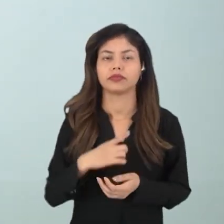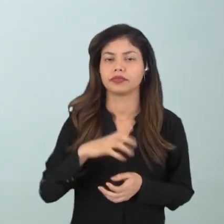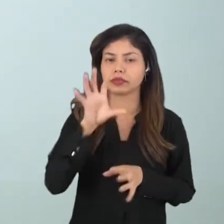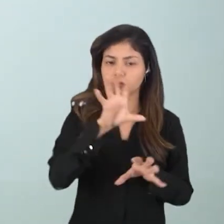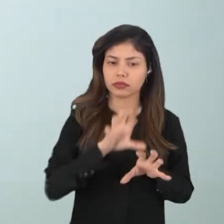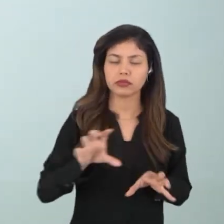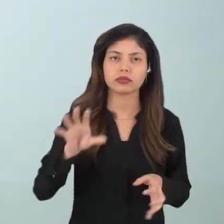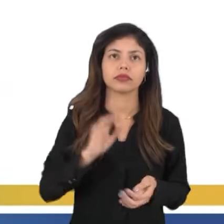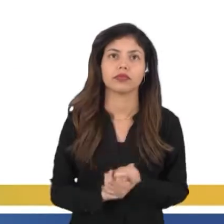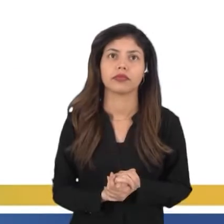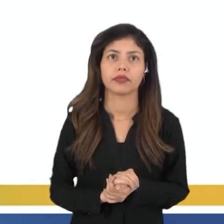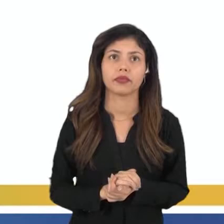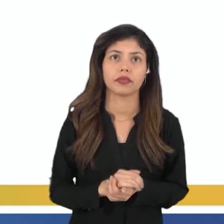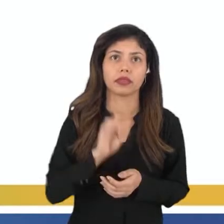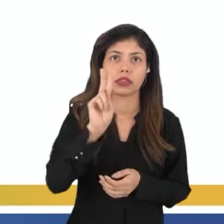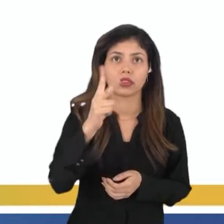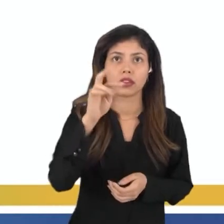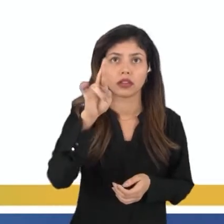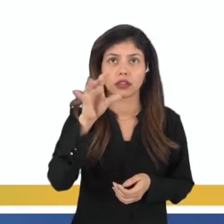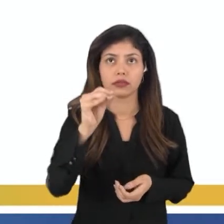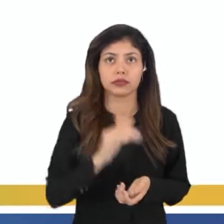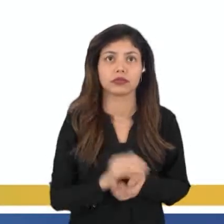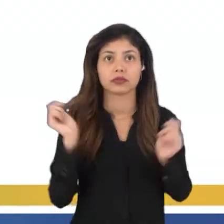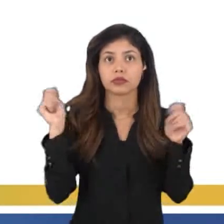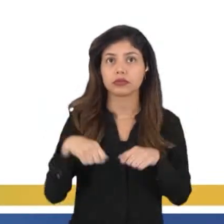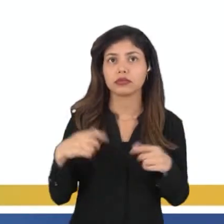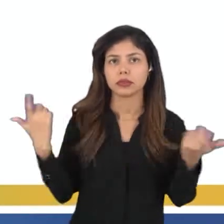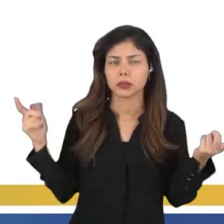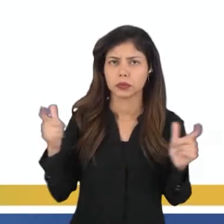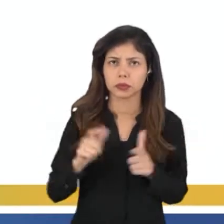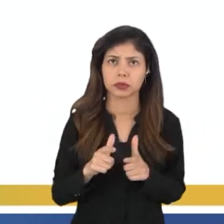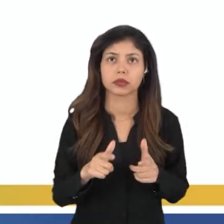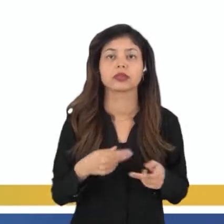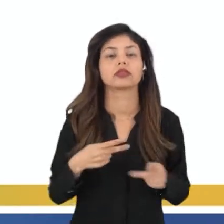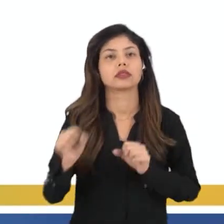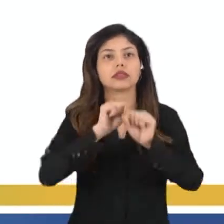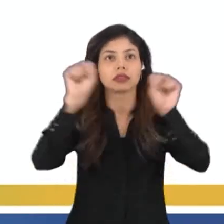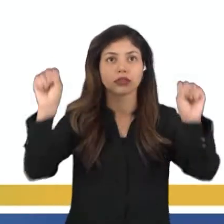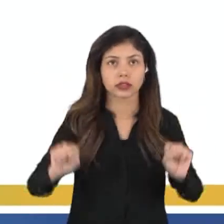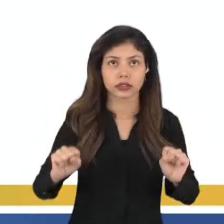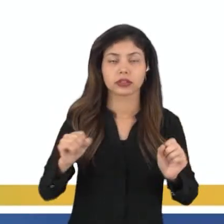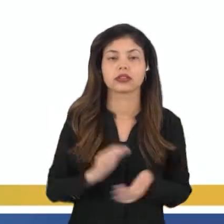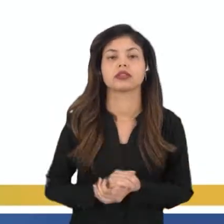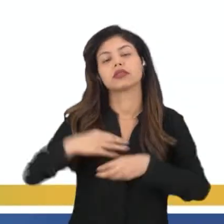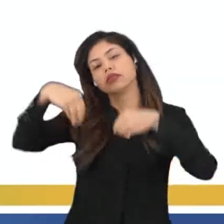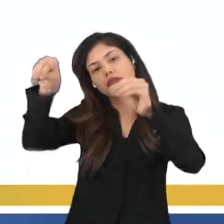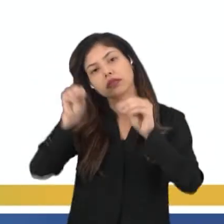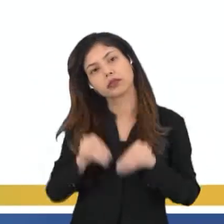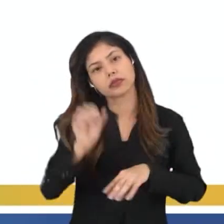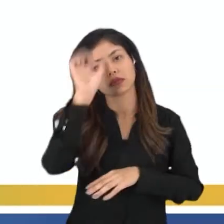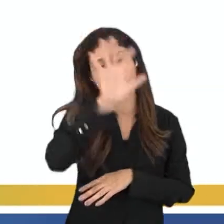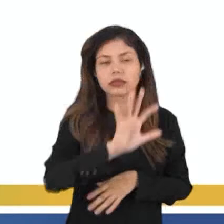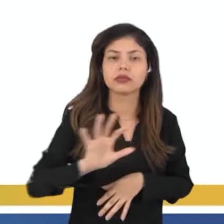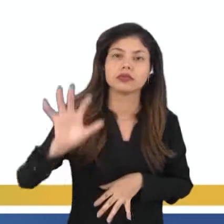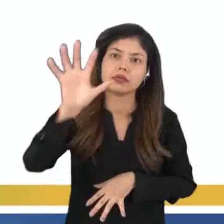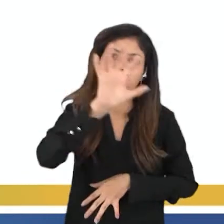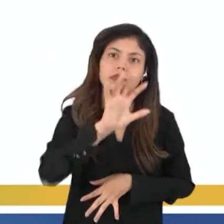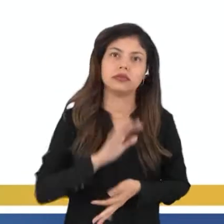aí, no transporte hidroviário, é o que possui a menor representatividade e participação no sistema